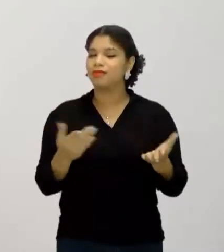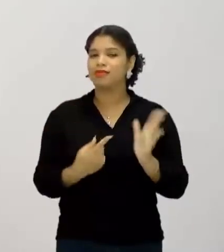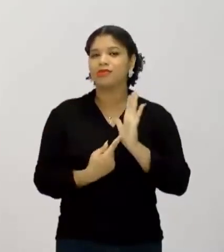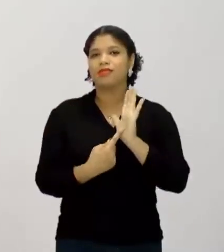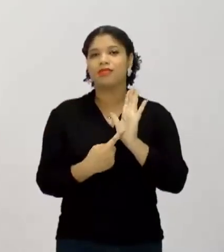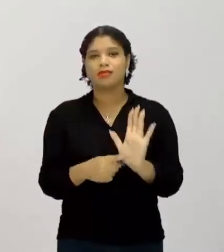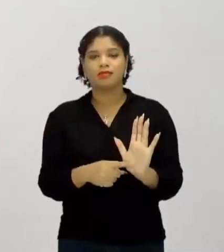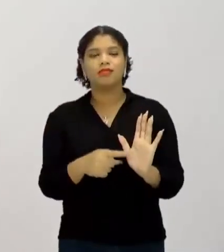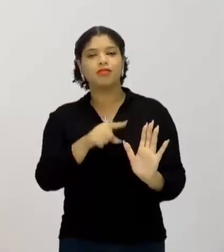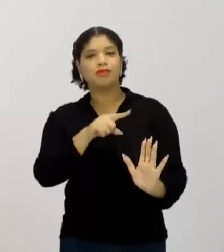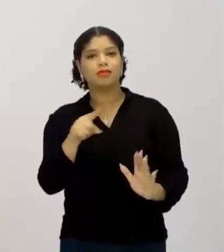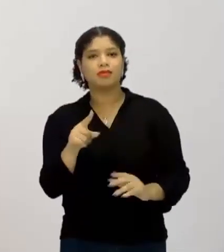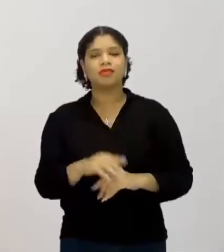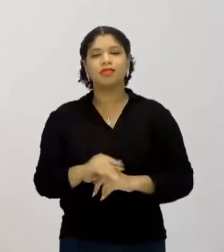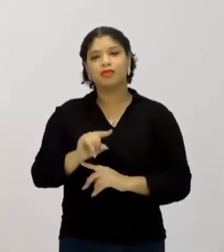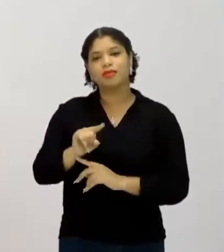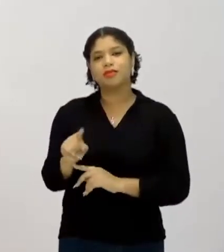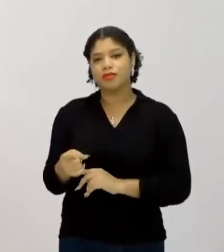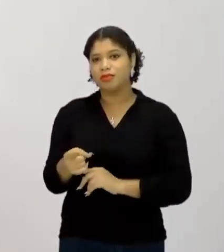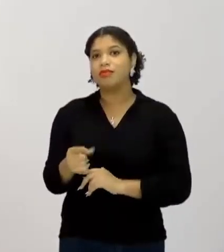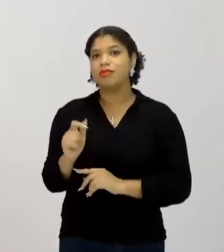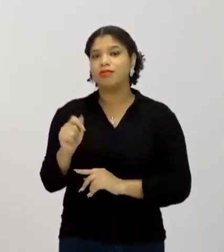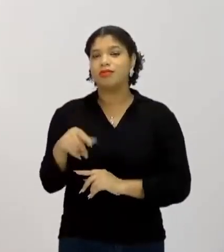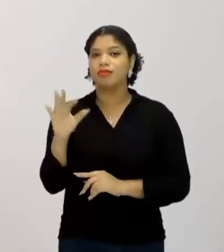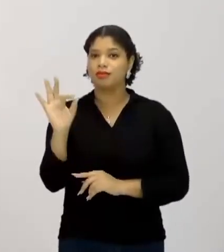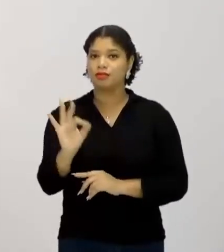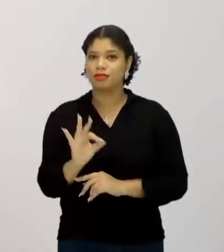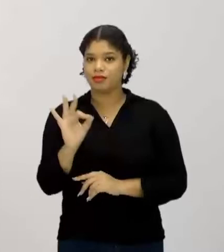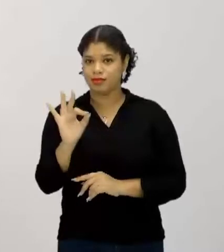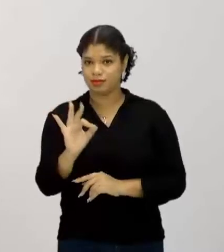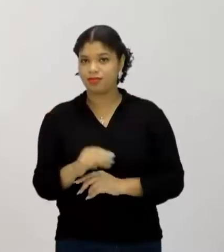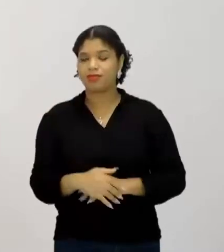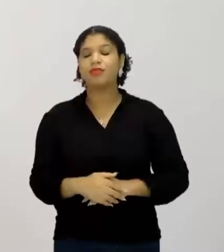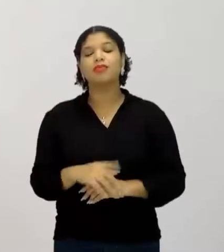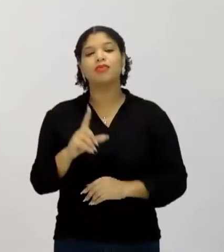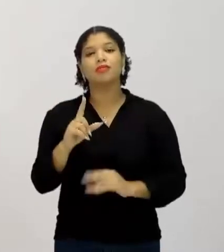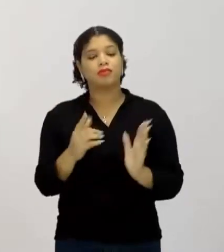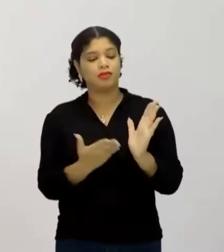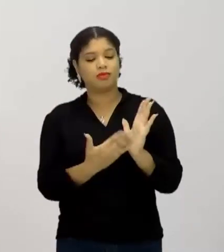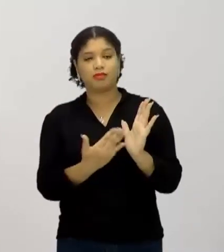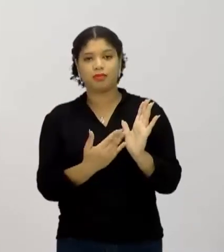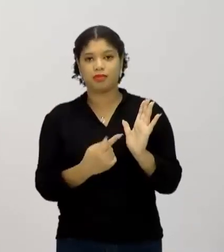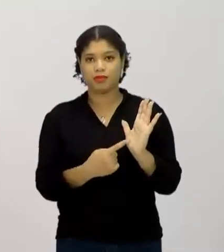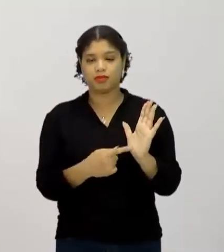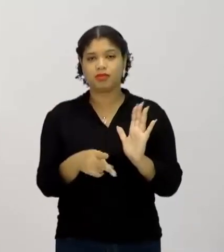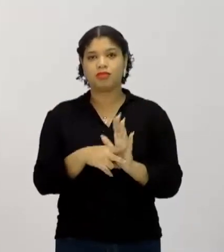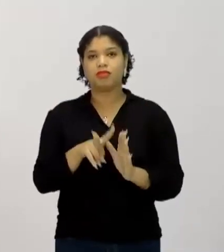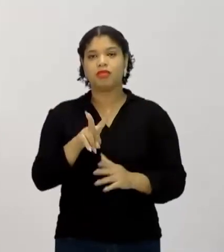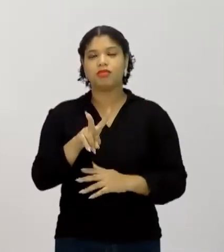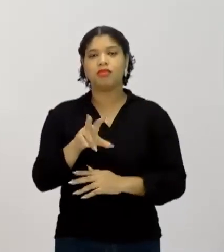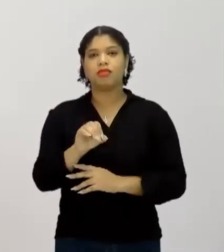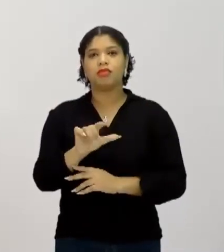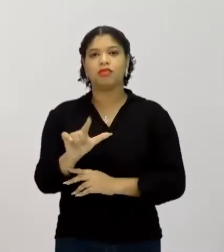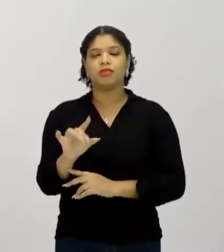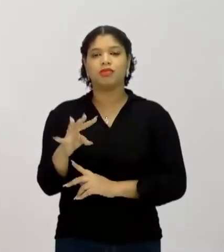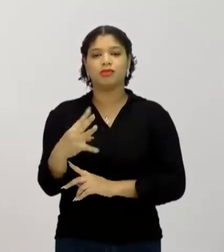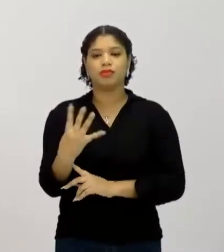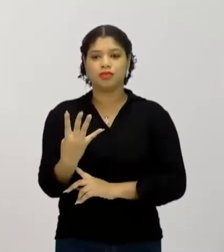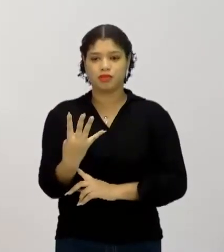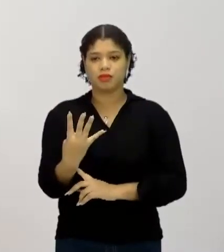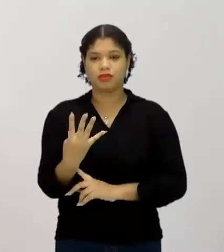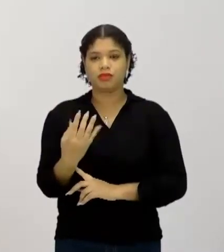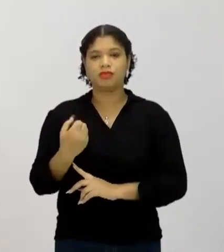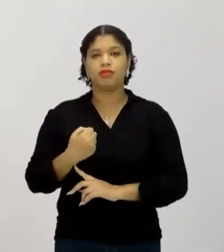calcular aumentos e acréscimos. Então, essa aula é baseada no material Aprender Sempre, volume 4. Estamos na sequência de atividades número